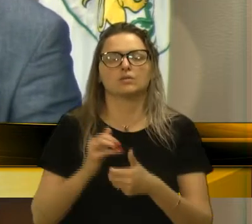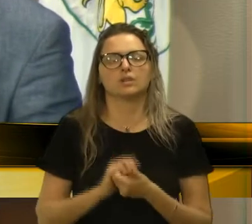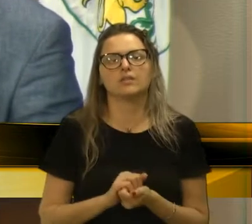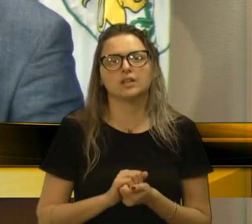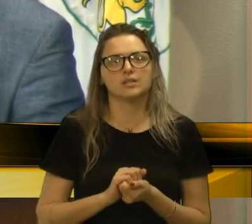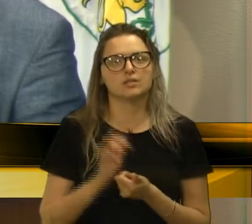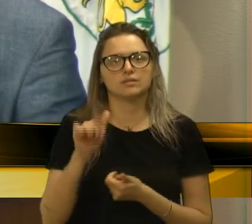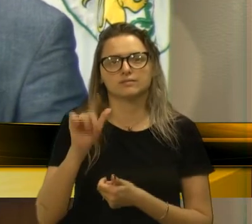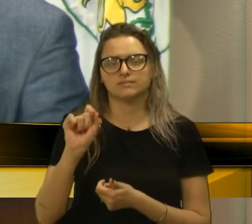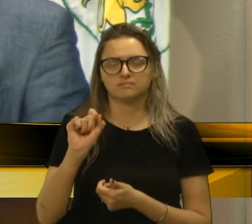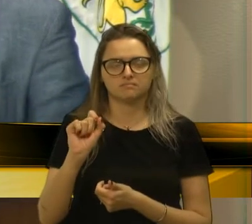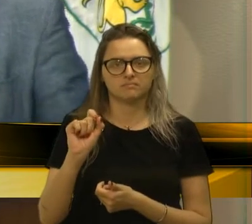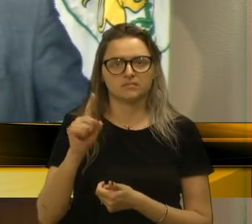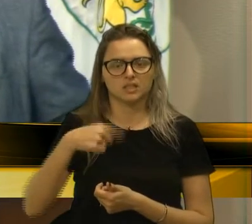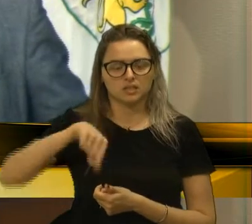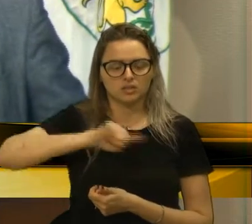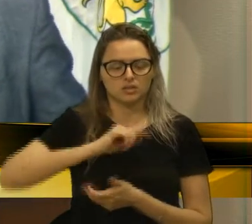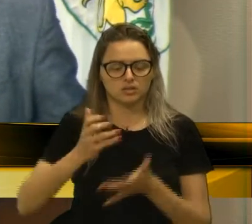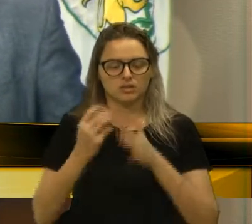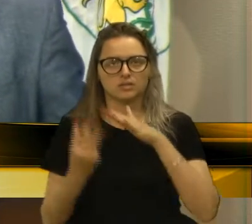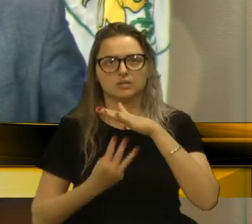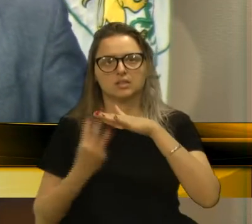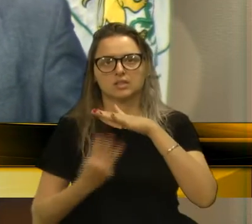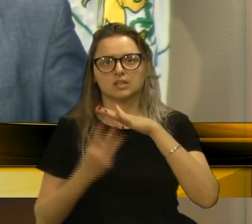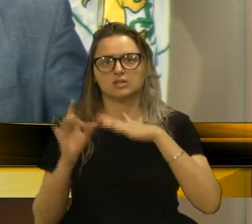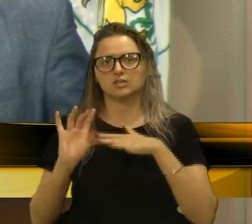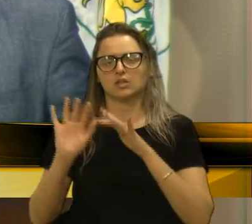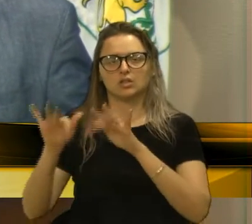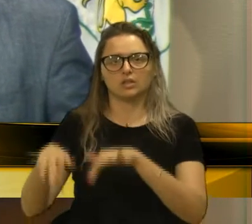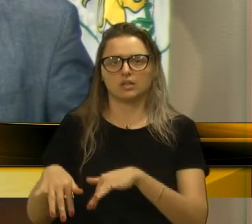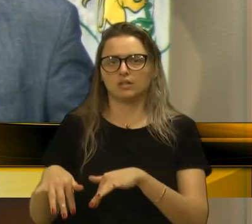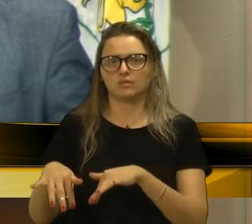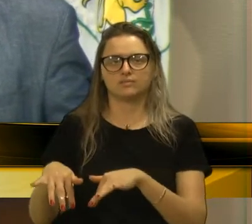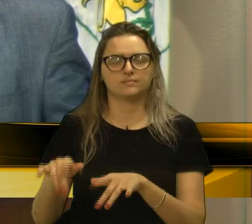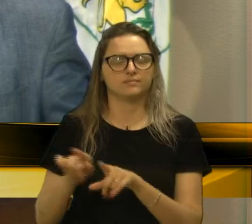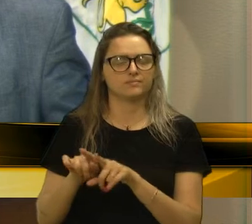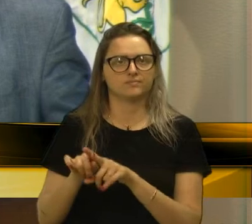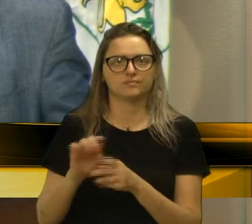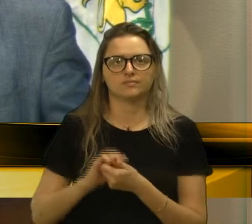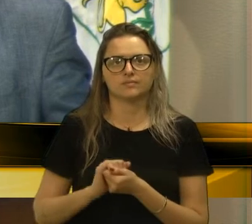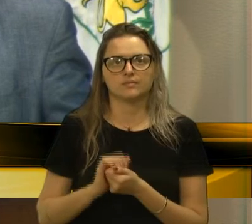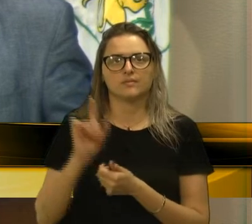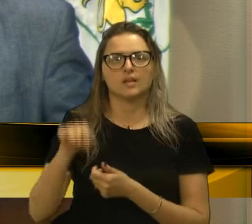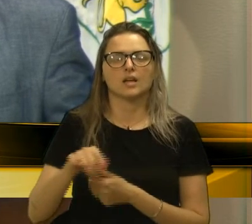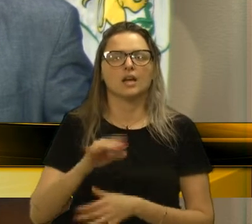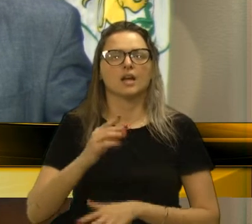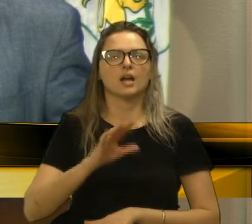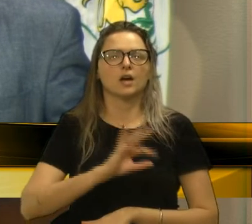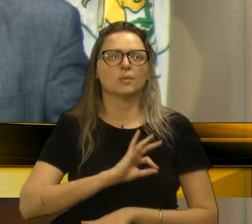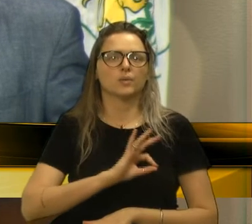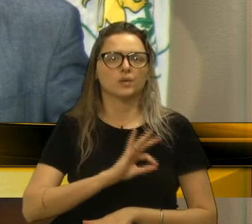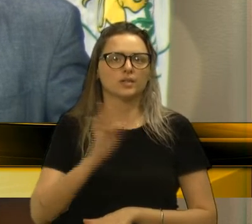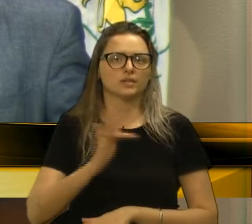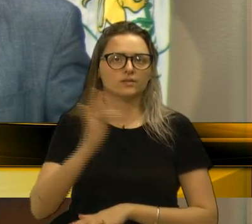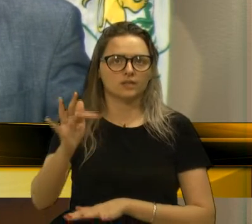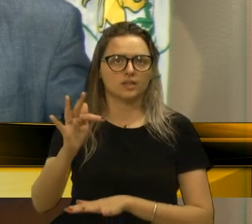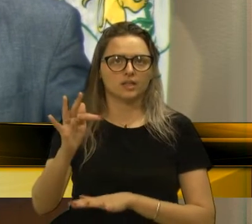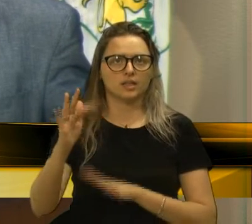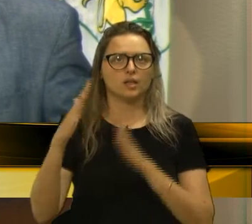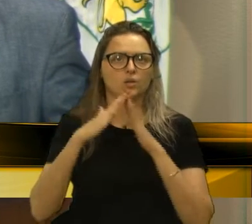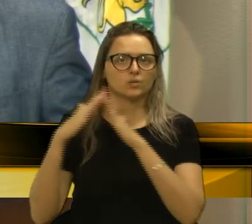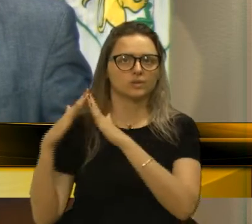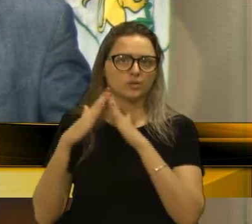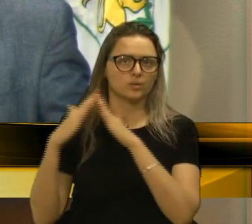isso que a gente quer em termos de terceirização. Para encerrar, senhor presidente, hoje, nesse momento está acontecendo uma operação da Polícia Federal em São Leopoldo